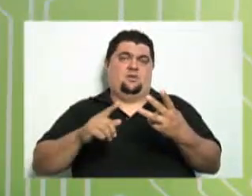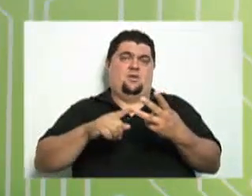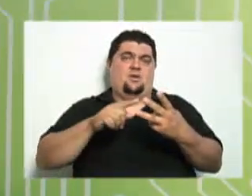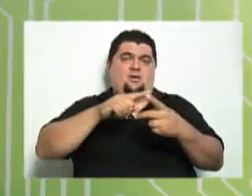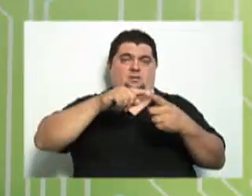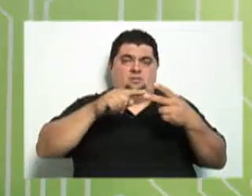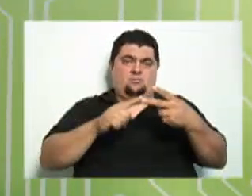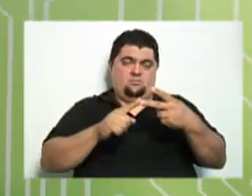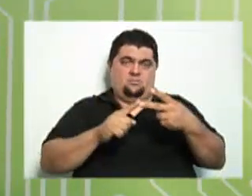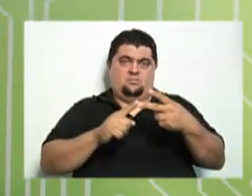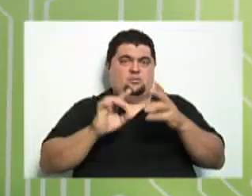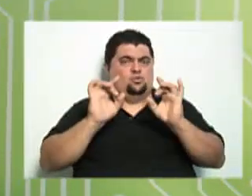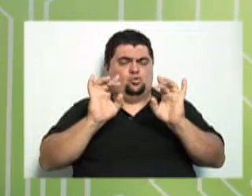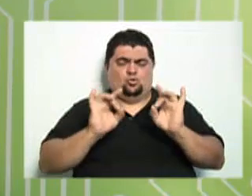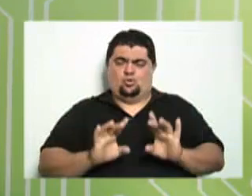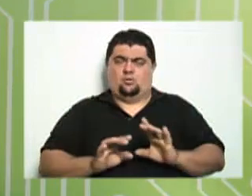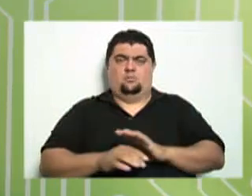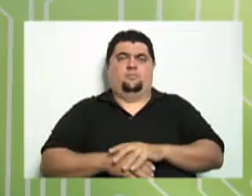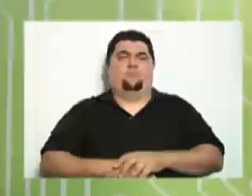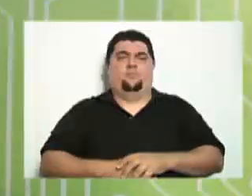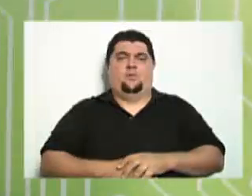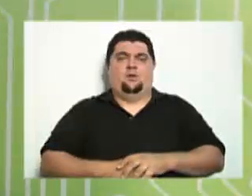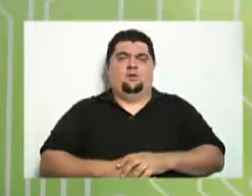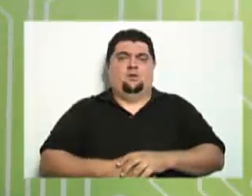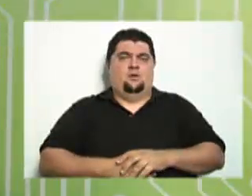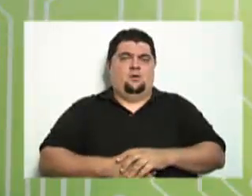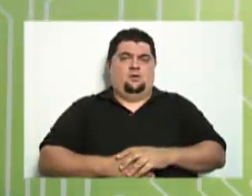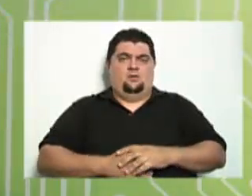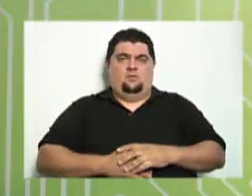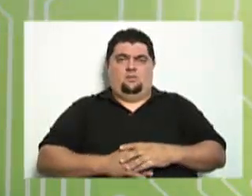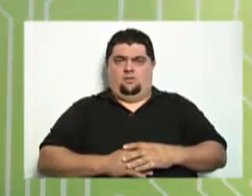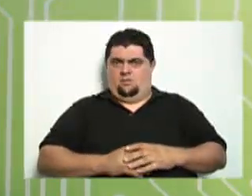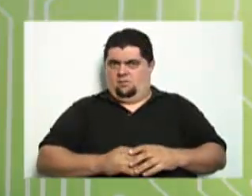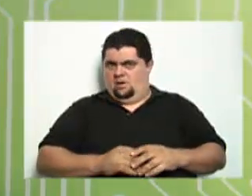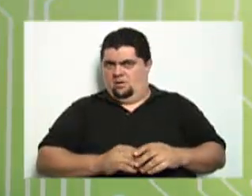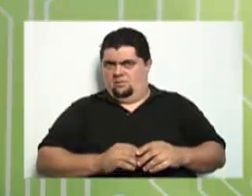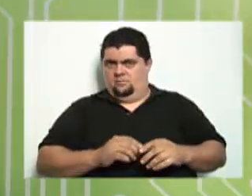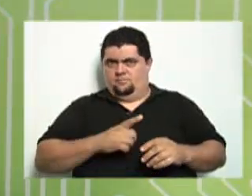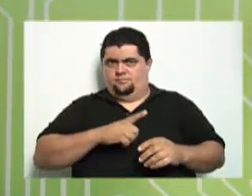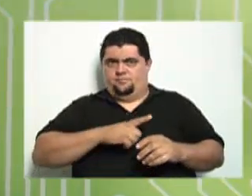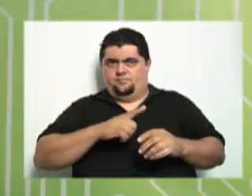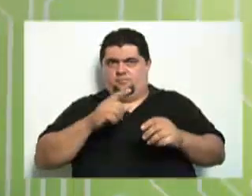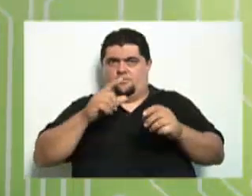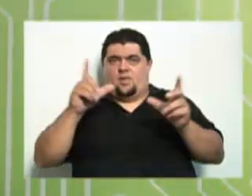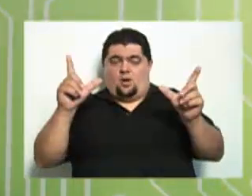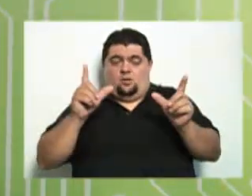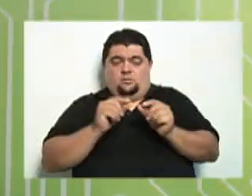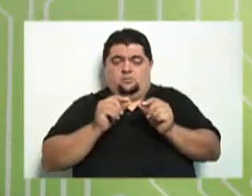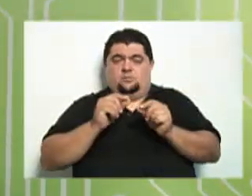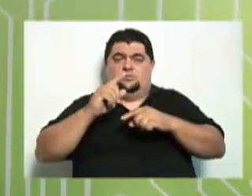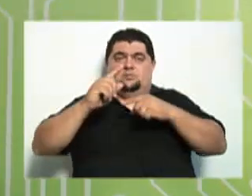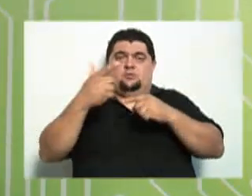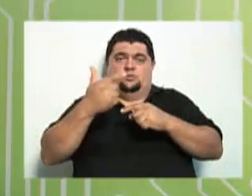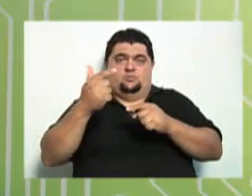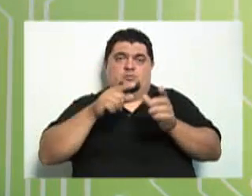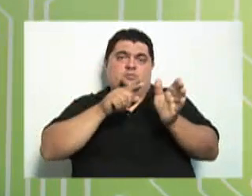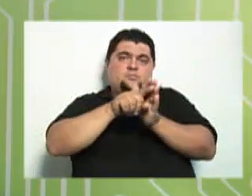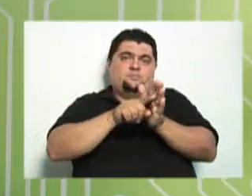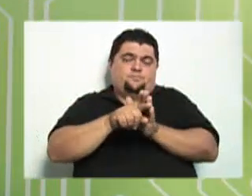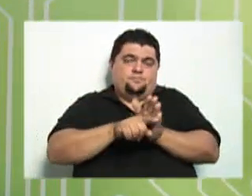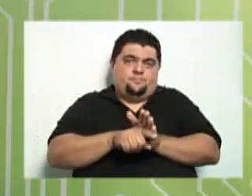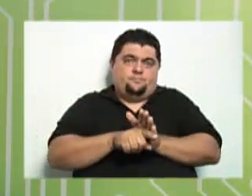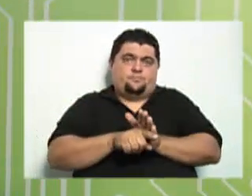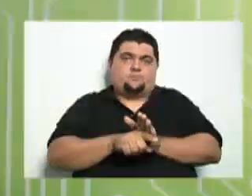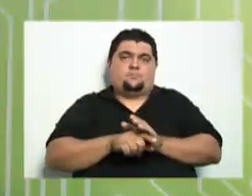na disciplina, são apenas essas duas. A primeira é um resumo referente ao conteúdo da aula 1, a segunda é um questionário de questões múltiplas